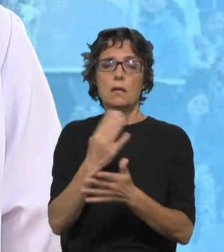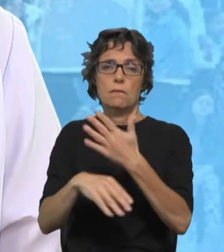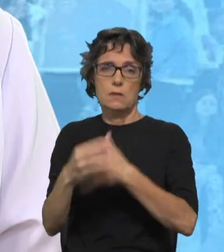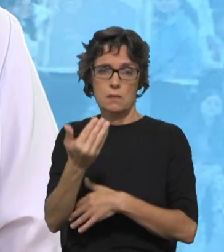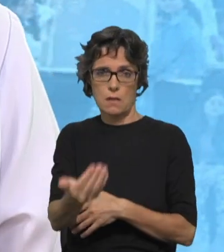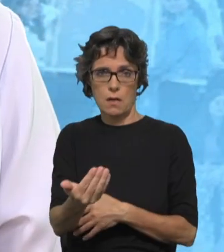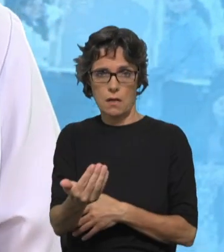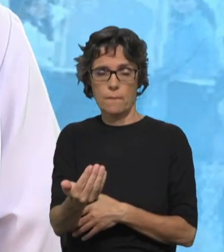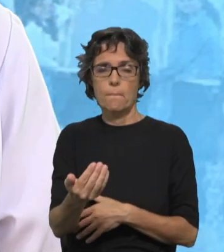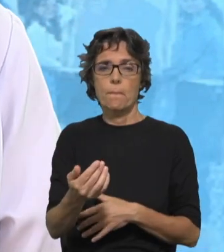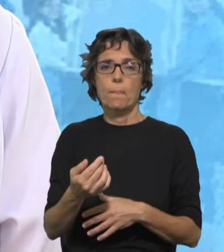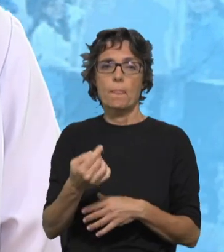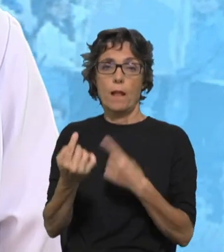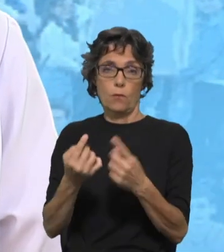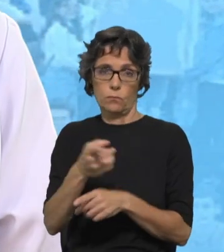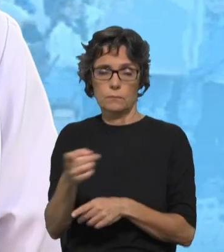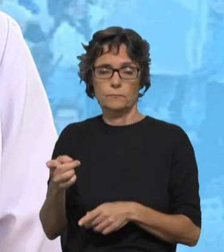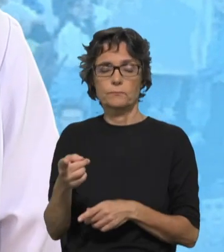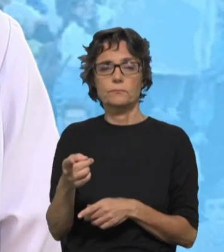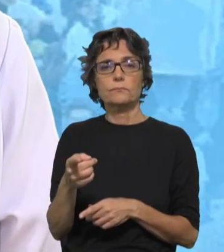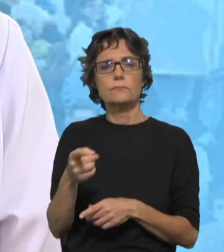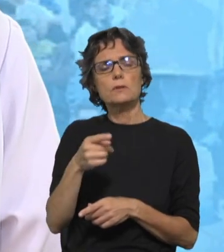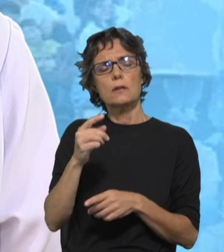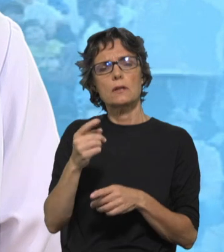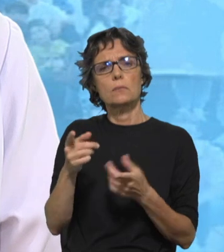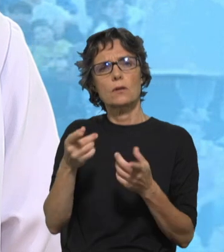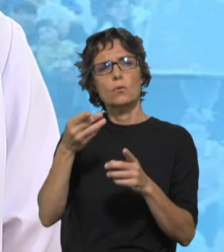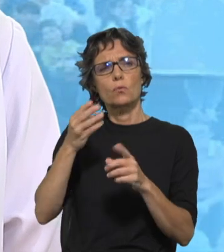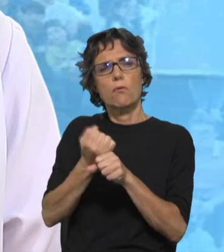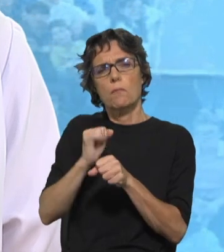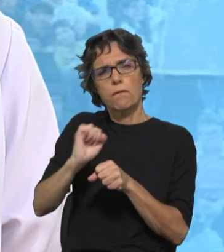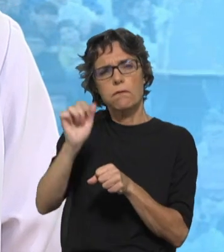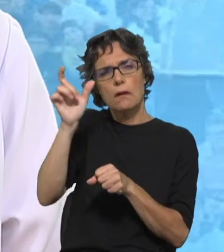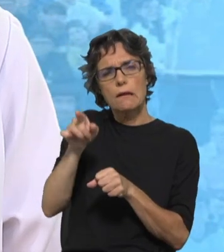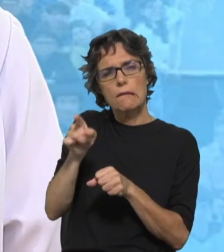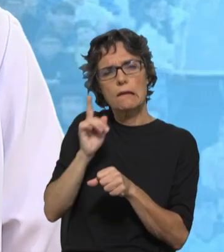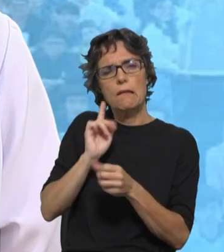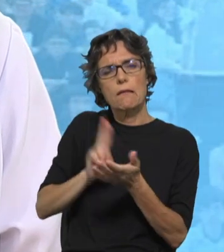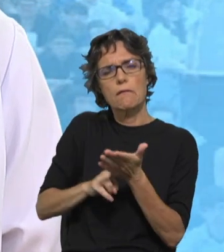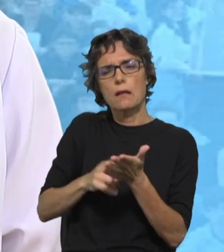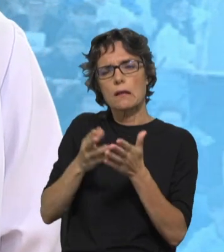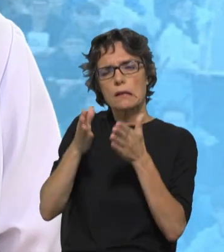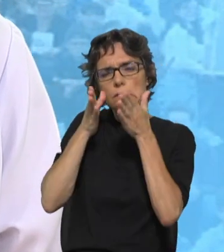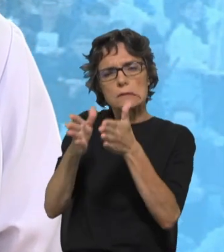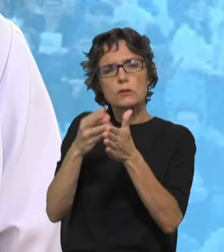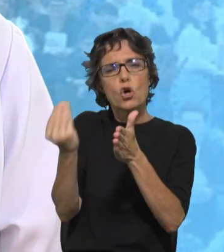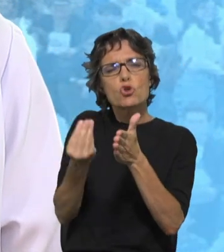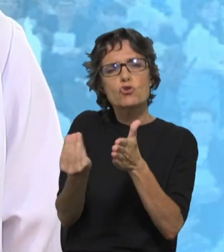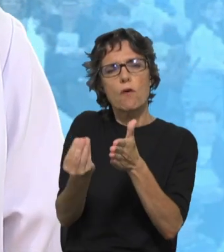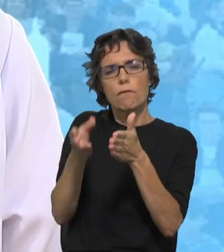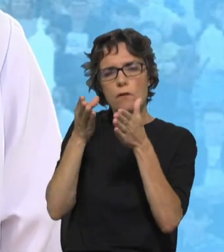E, portanto, ela esteve sempre virada para os jovens, sempre à procura de encontrar as melhores soluções para os